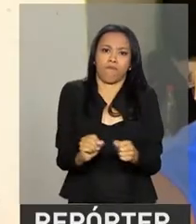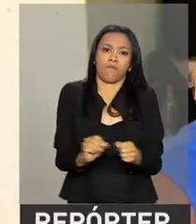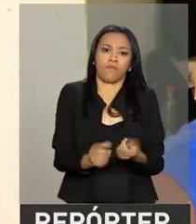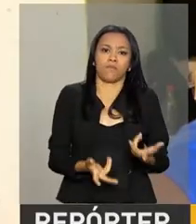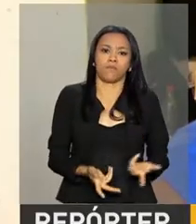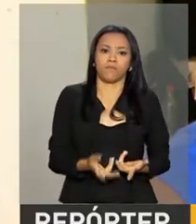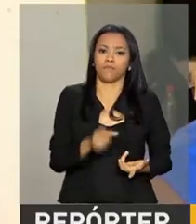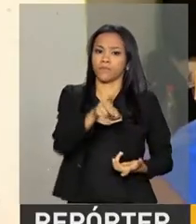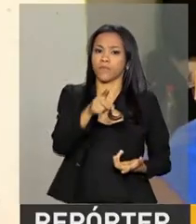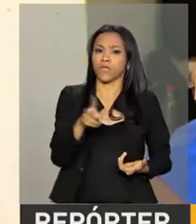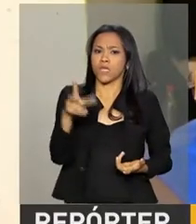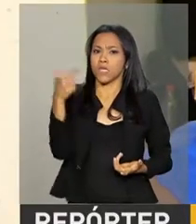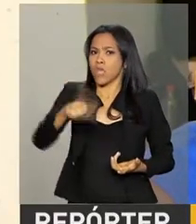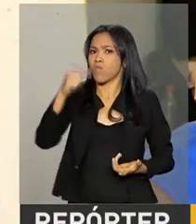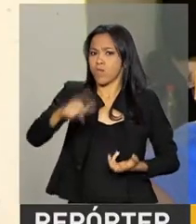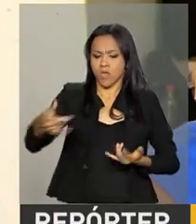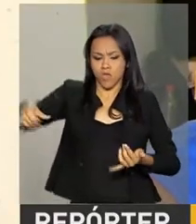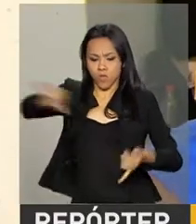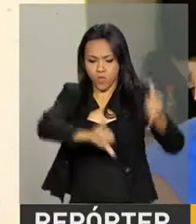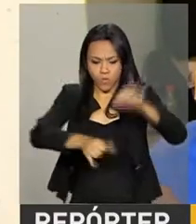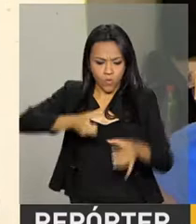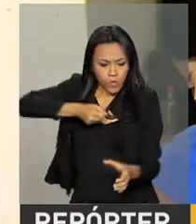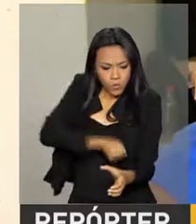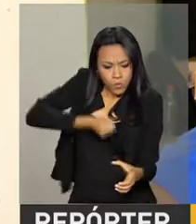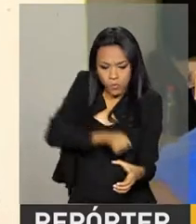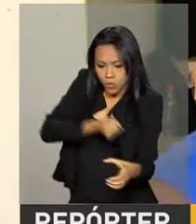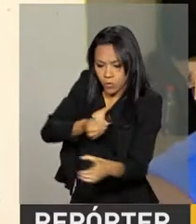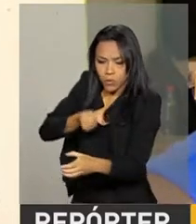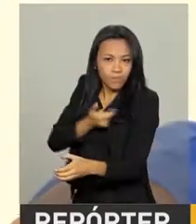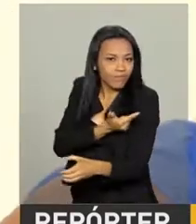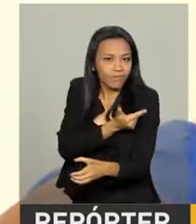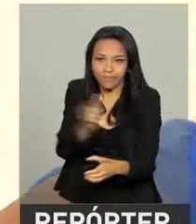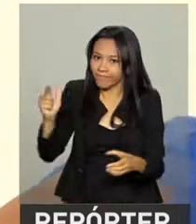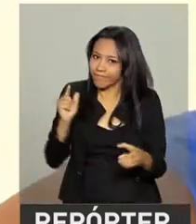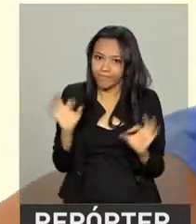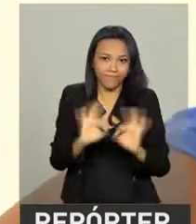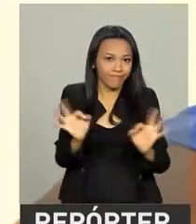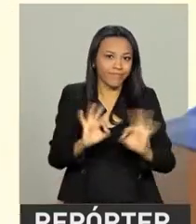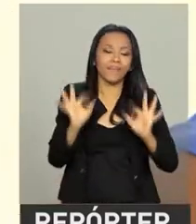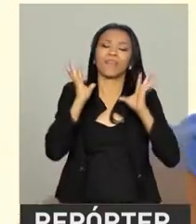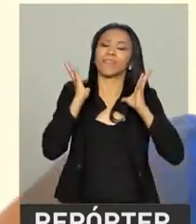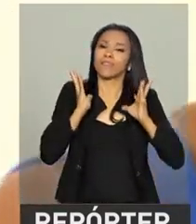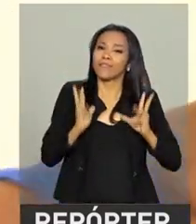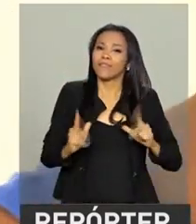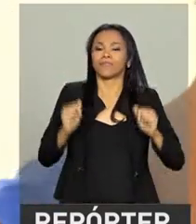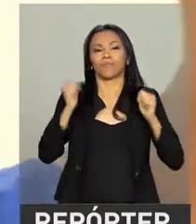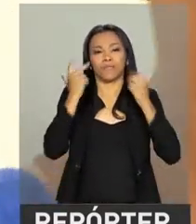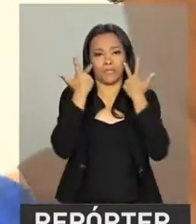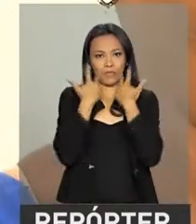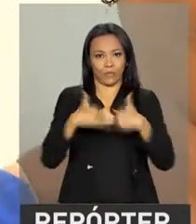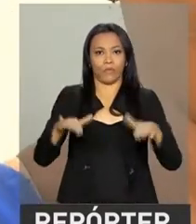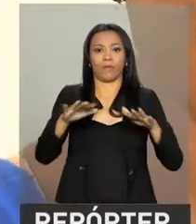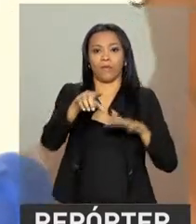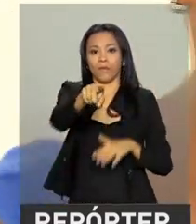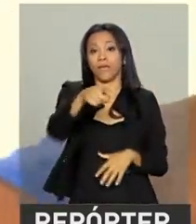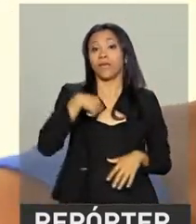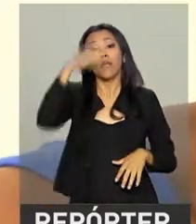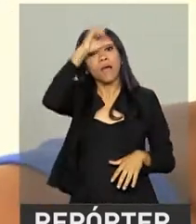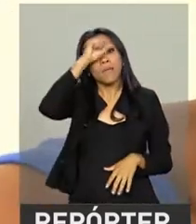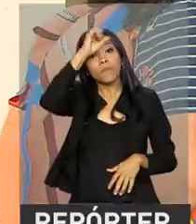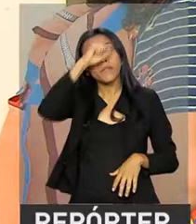nada veneno, só natural mesmo. Fiota aprendeu o ofício da produção agroecológica com seus